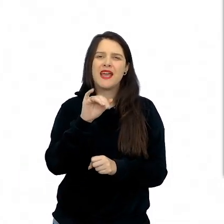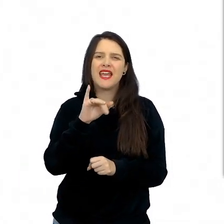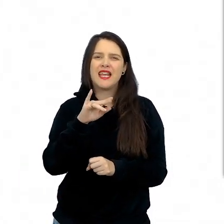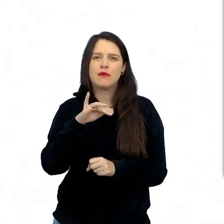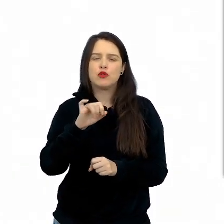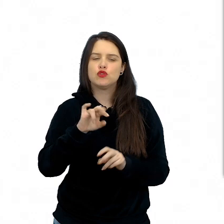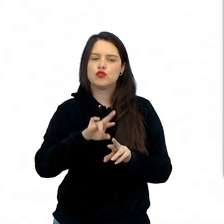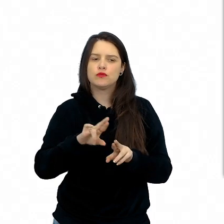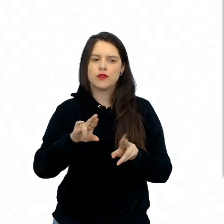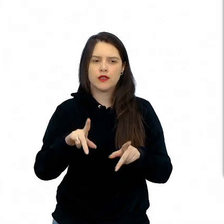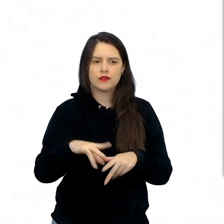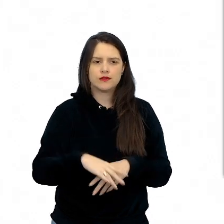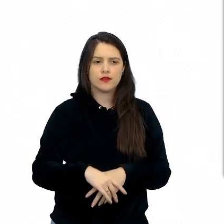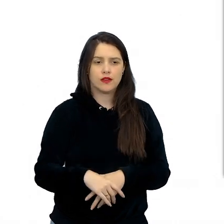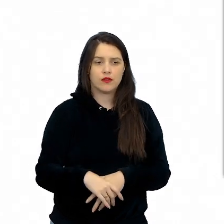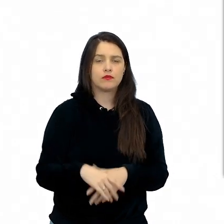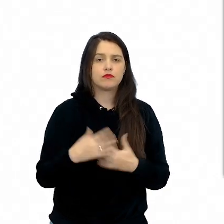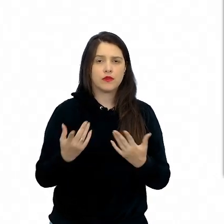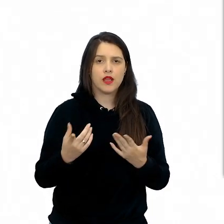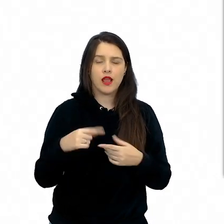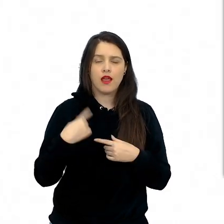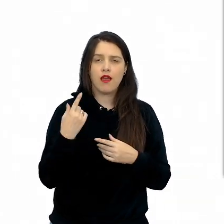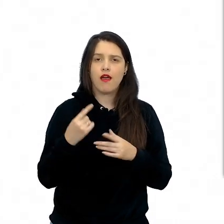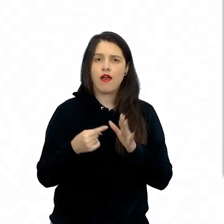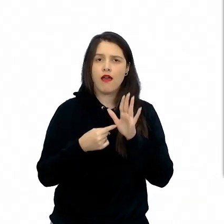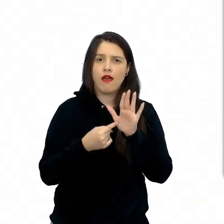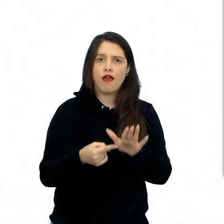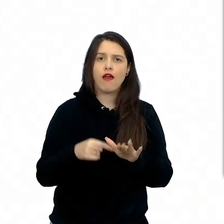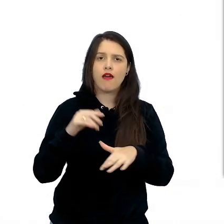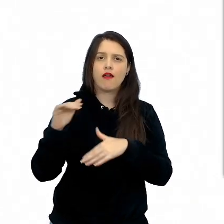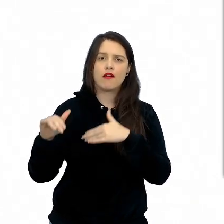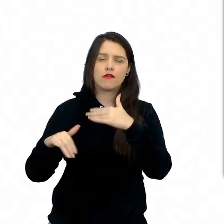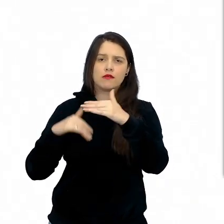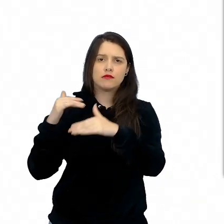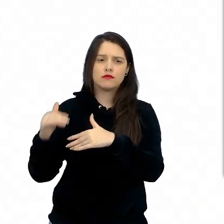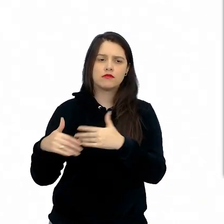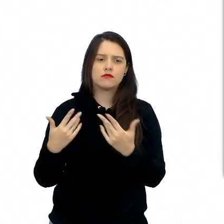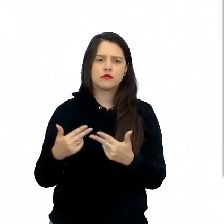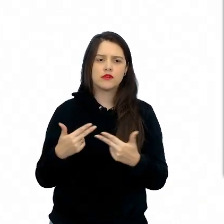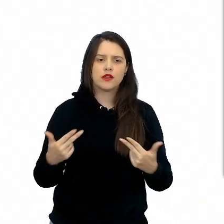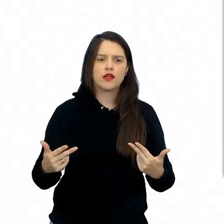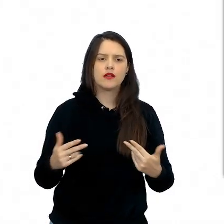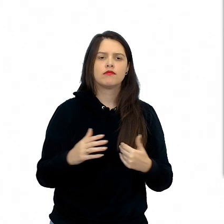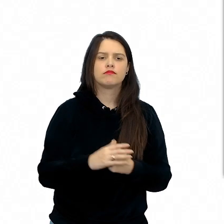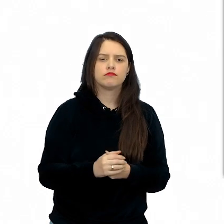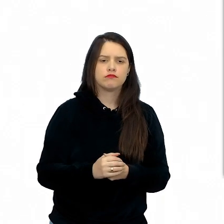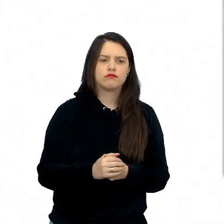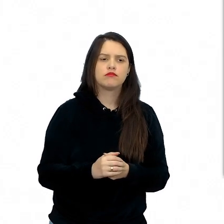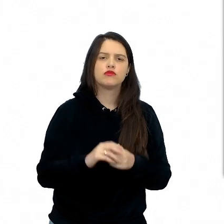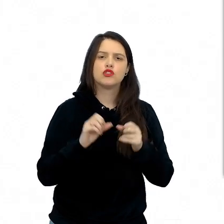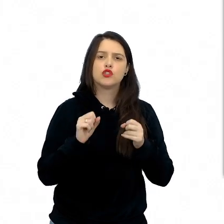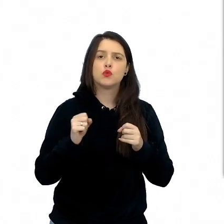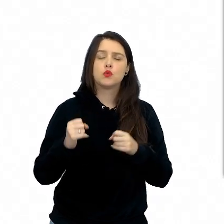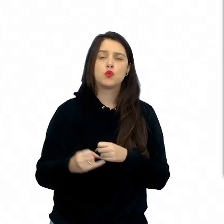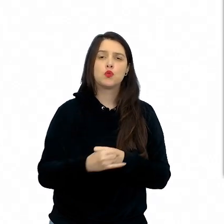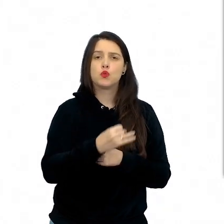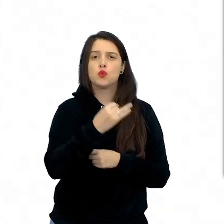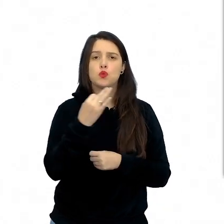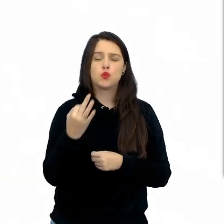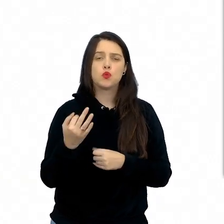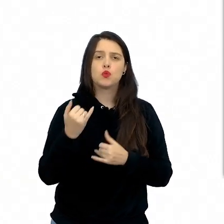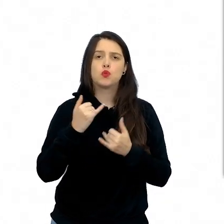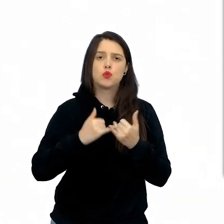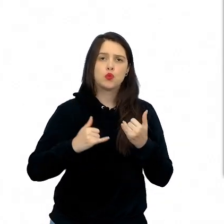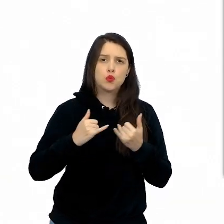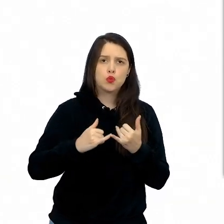A atividade presente nessas aulas envolve o cálculo em malha quadriculada, em quantidade inteira de